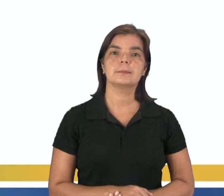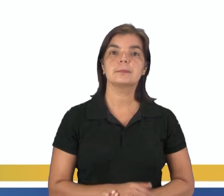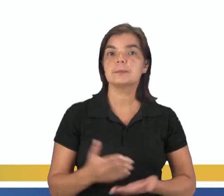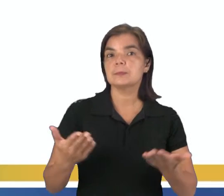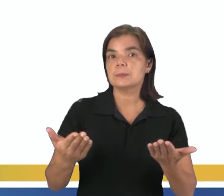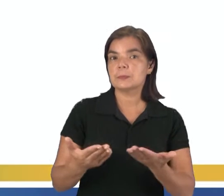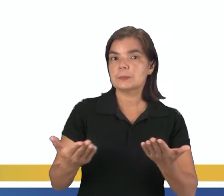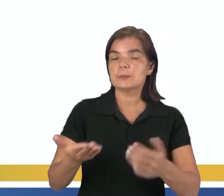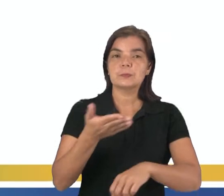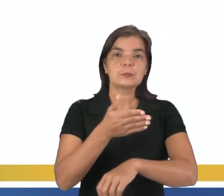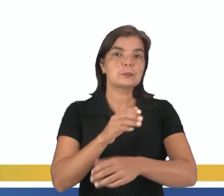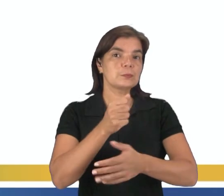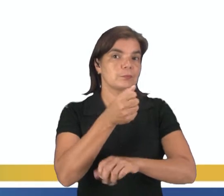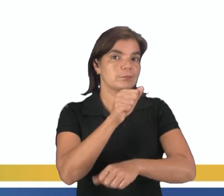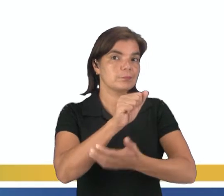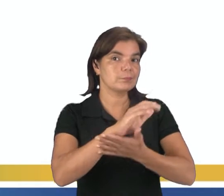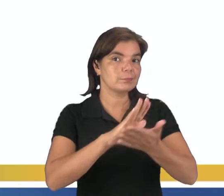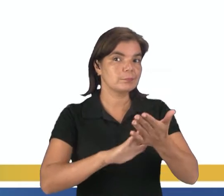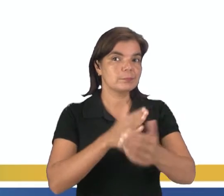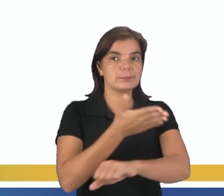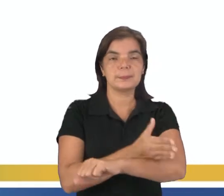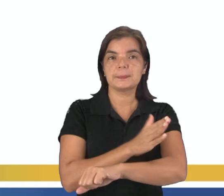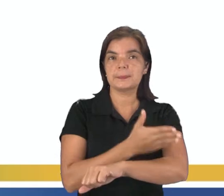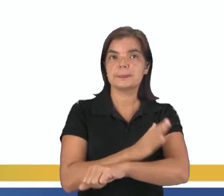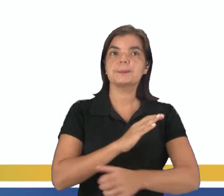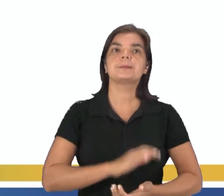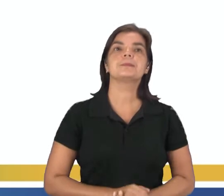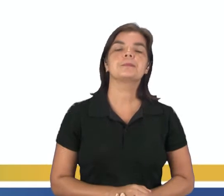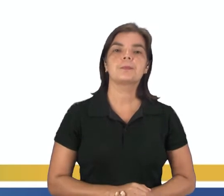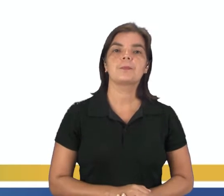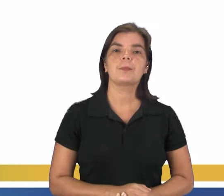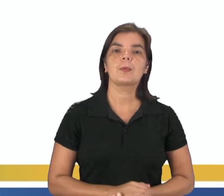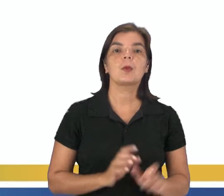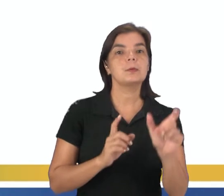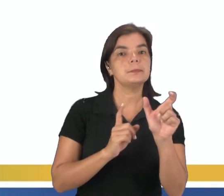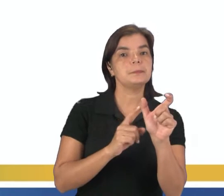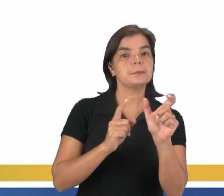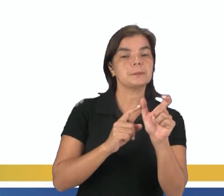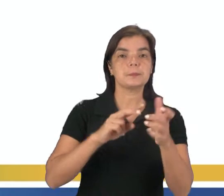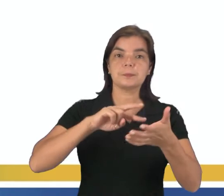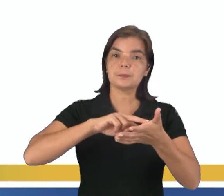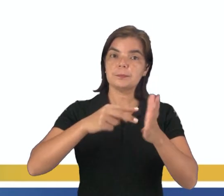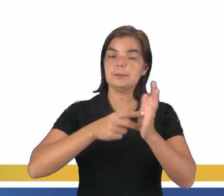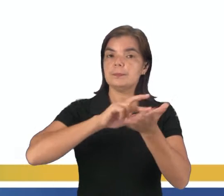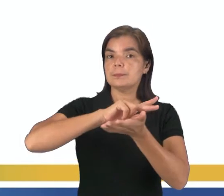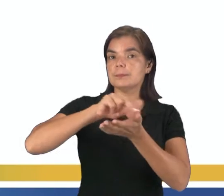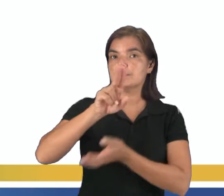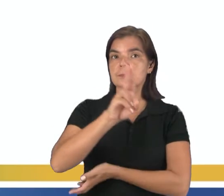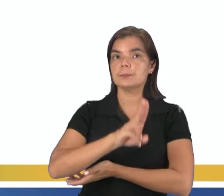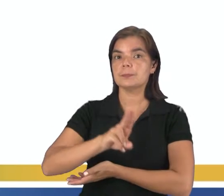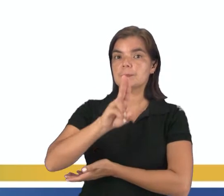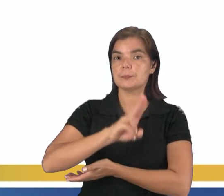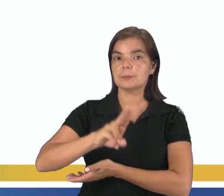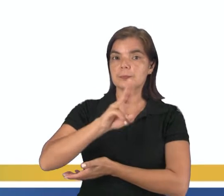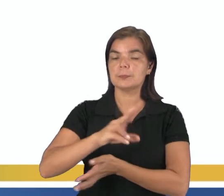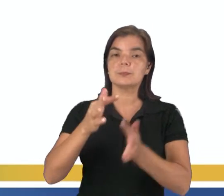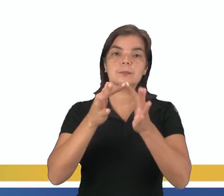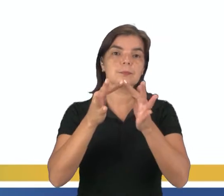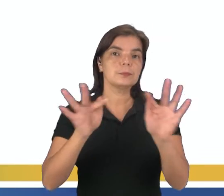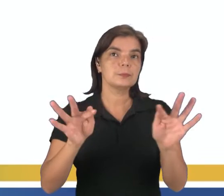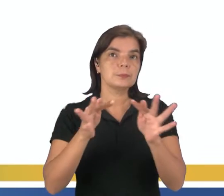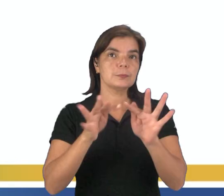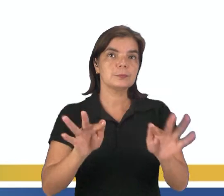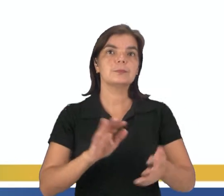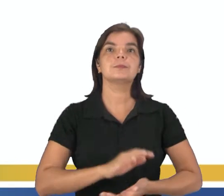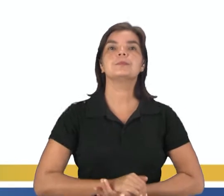E agora vamos para a atividade prática, que diz assim: ¿Qué palabra polissêmica utilizarás para estas